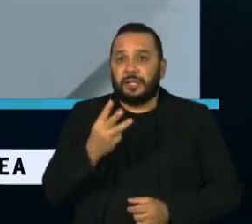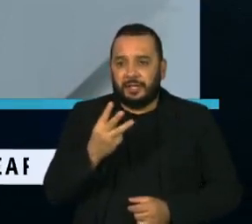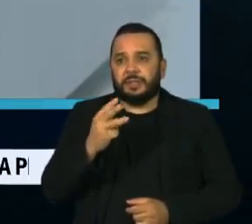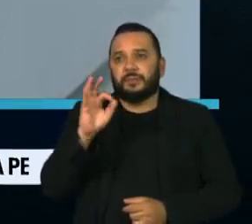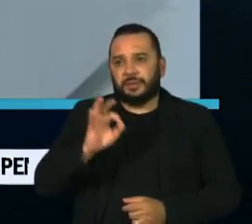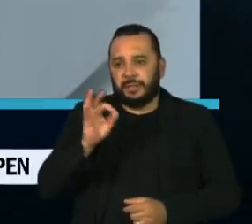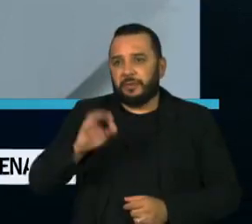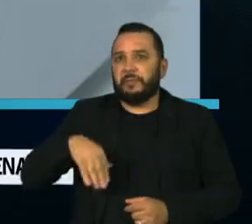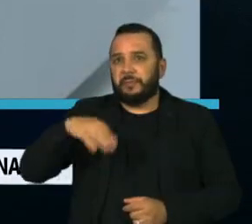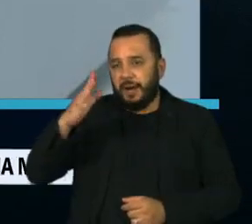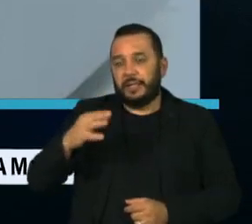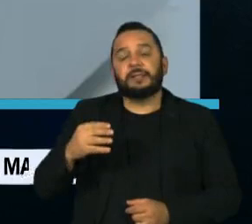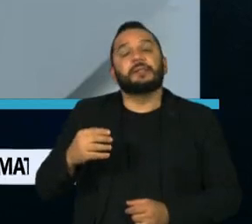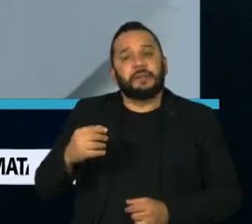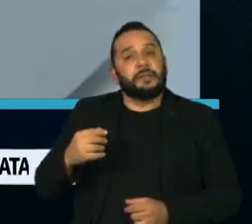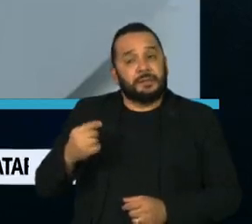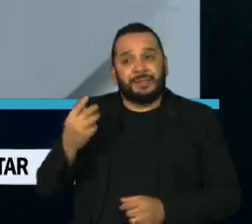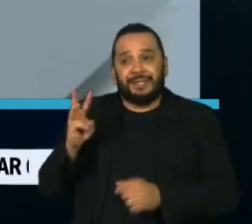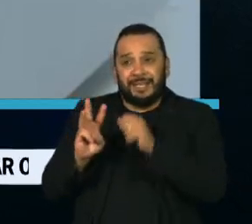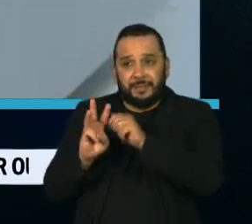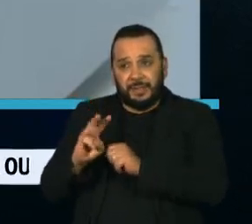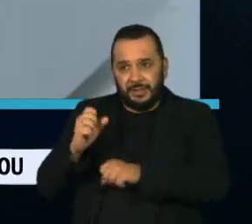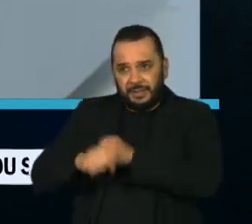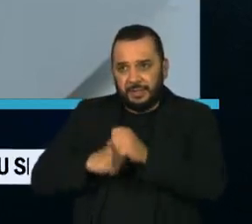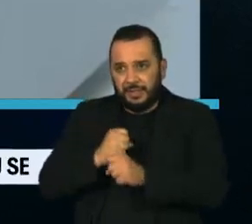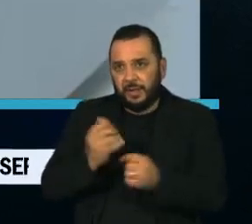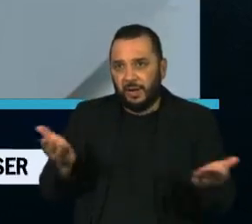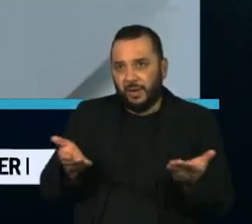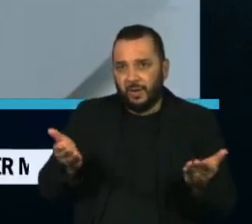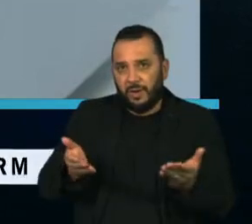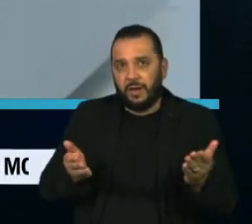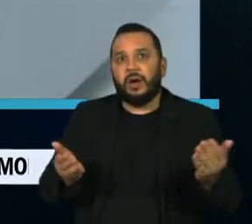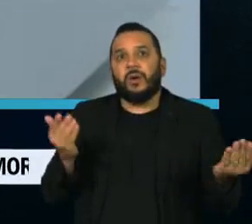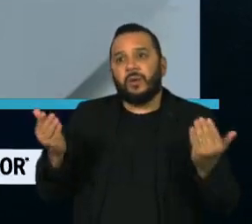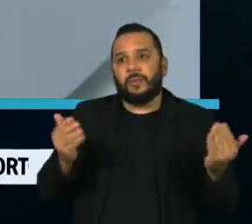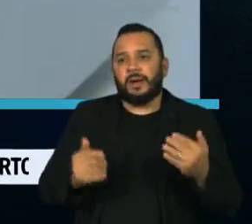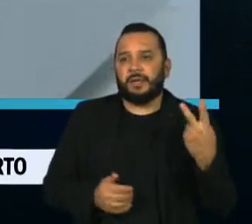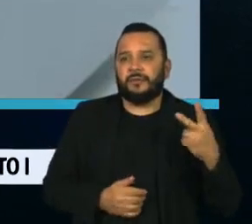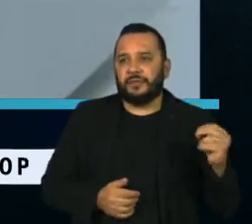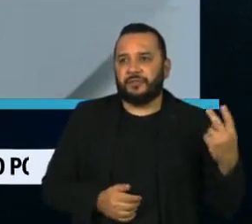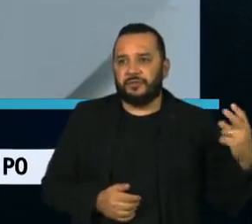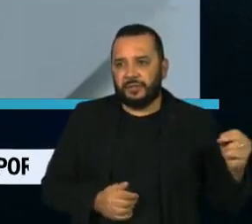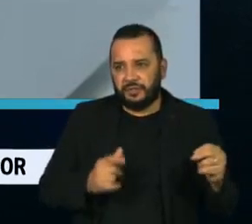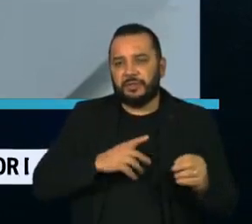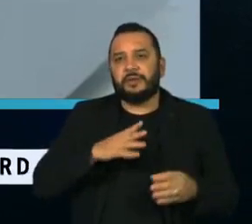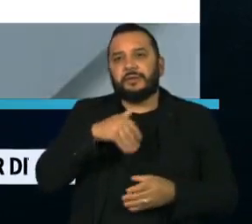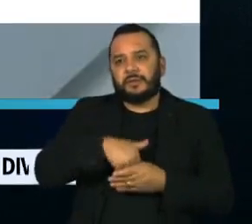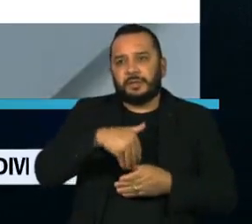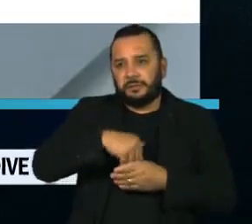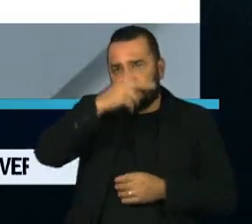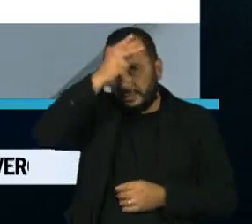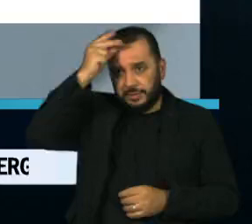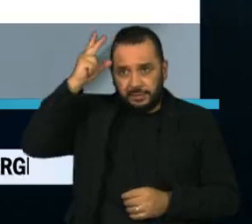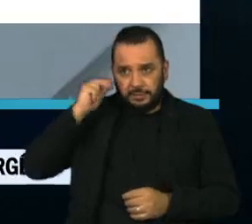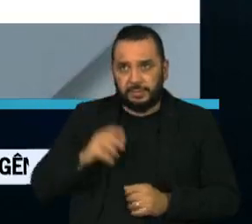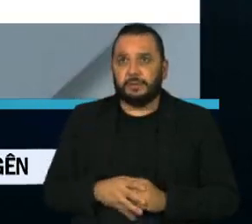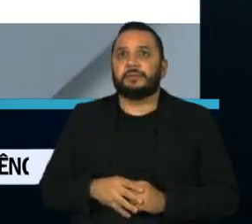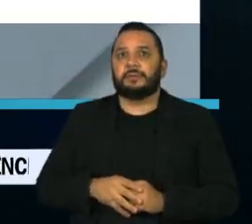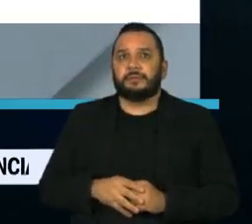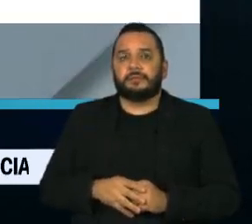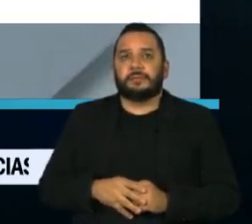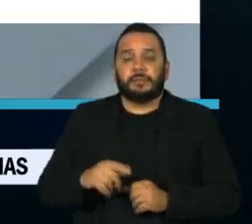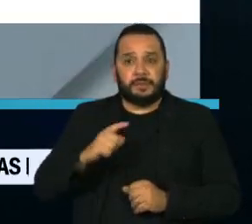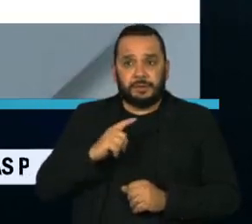no primeiro semestre desse ano, na comparação com o mesmo período de 2020, quando houve as eleições municipais. No